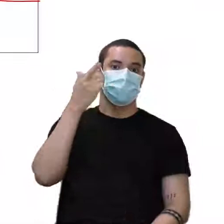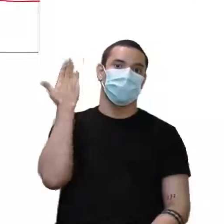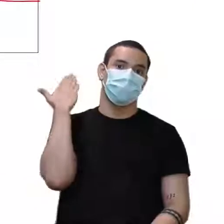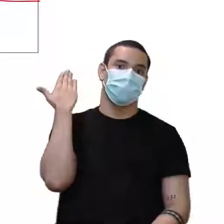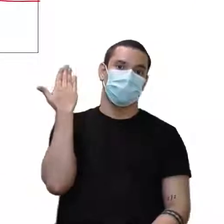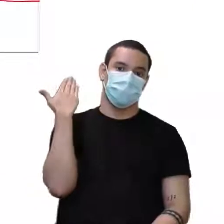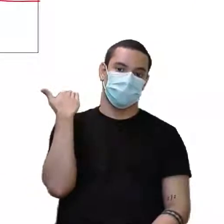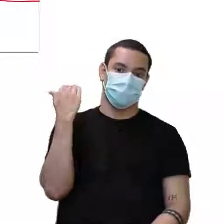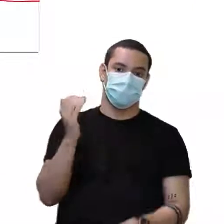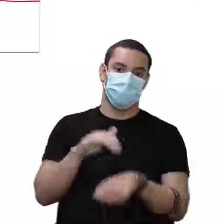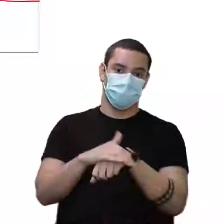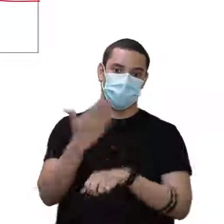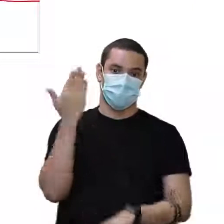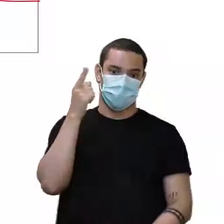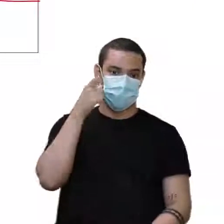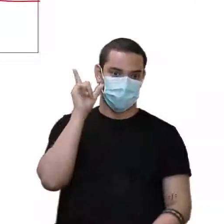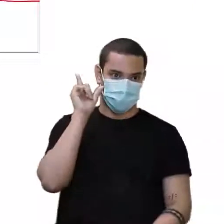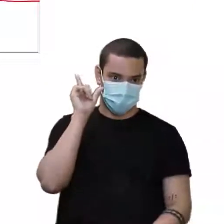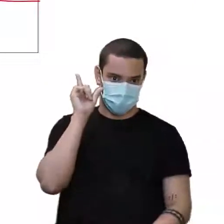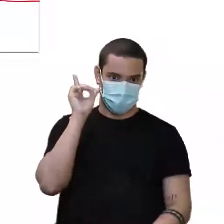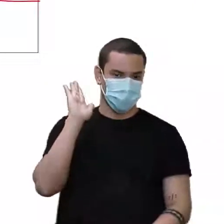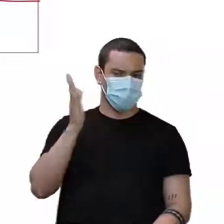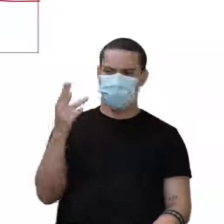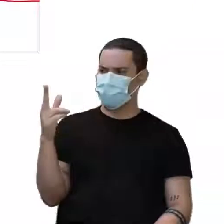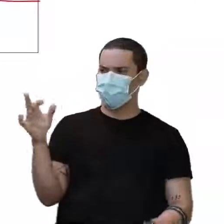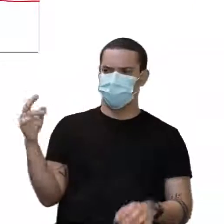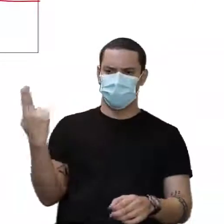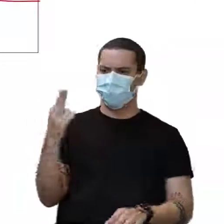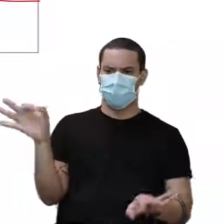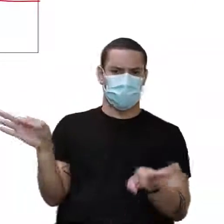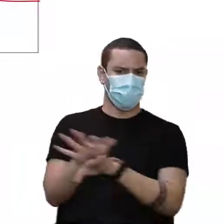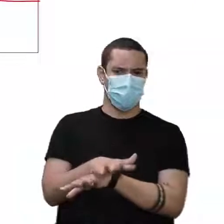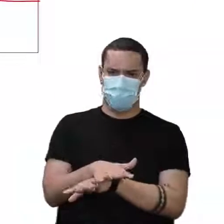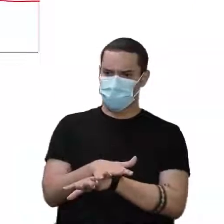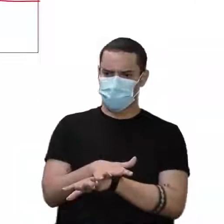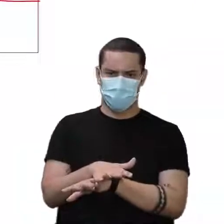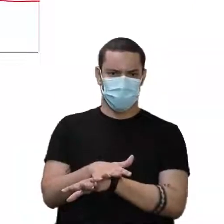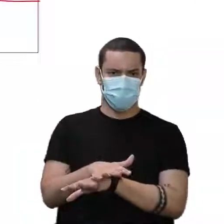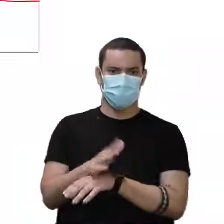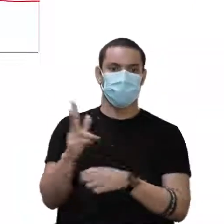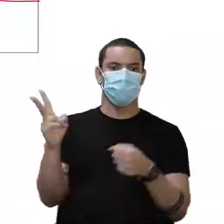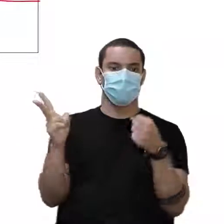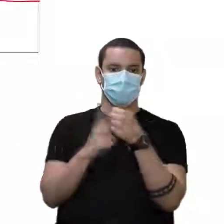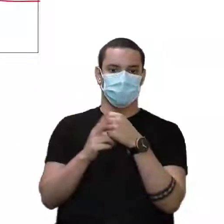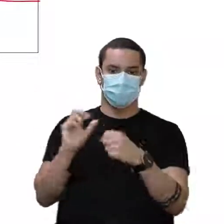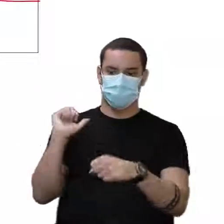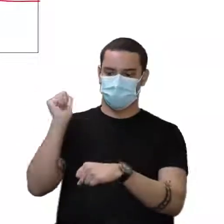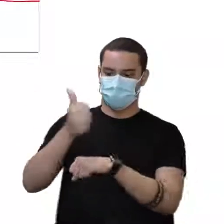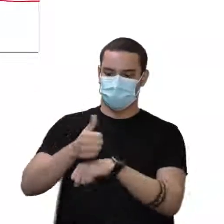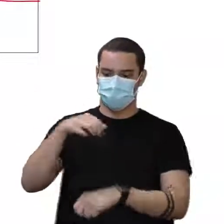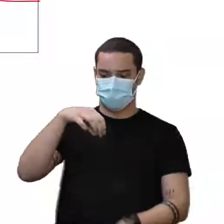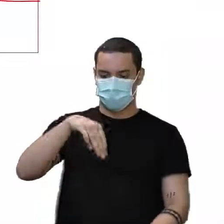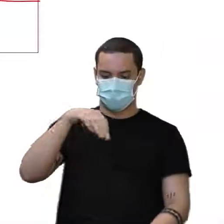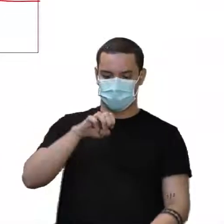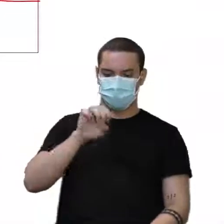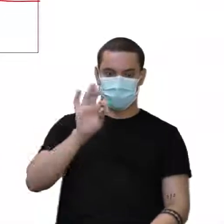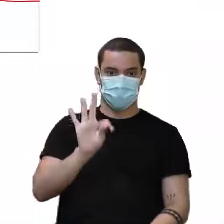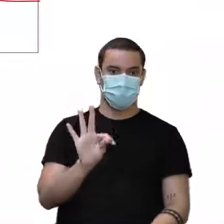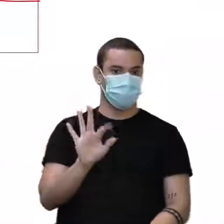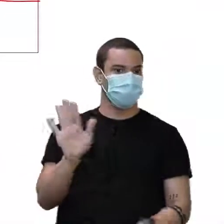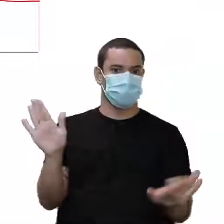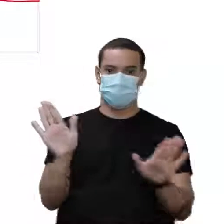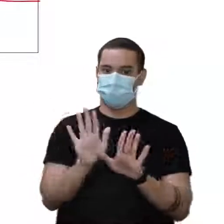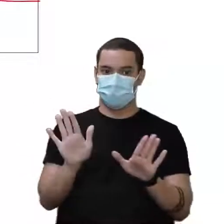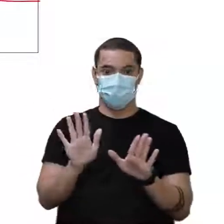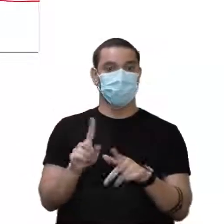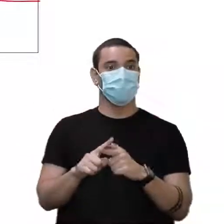ação acabou, eles se conheceram lá noite passada já foi. Então, eles se conheceram e o verbo é met no passado simples. Só